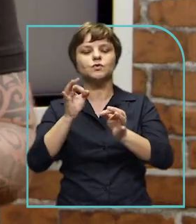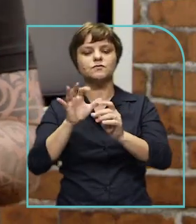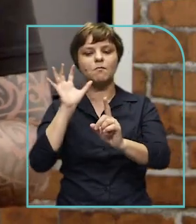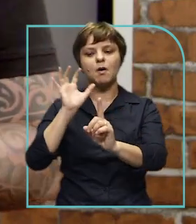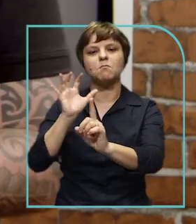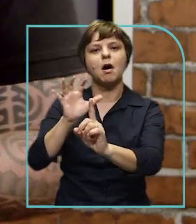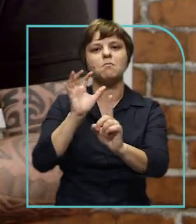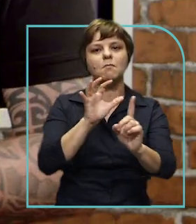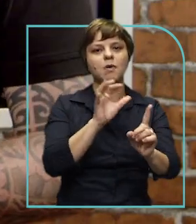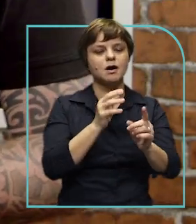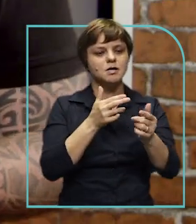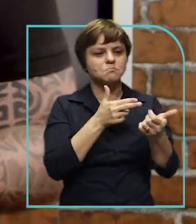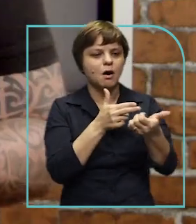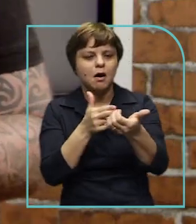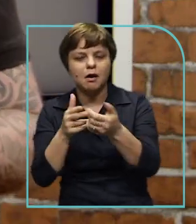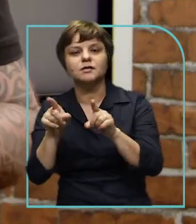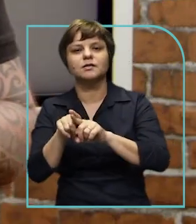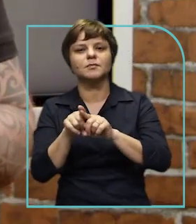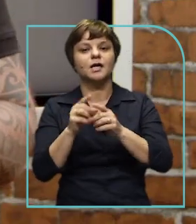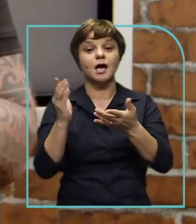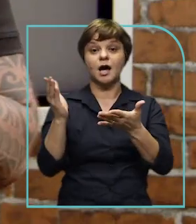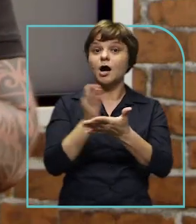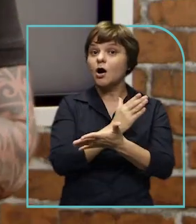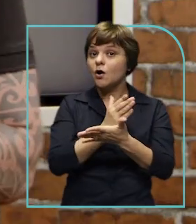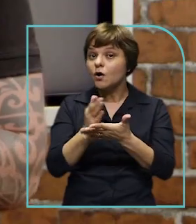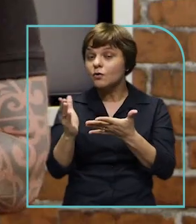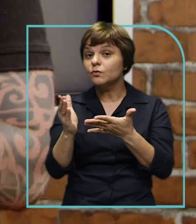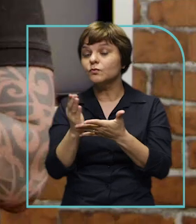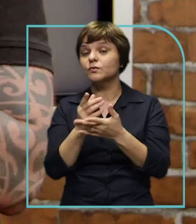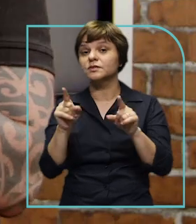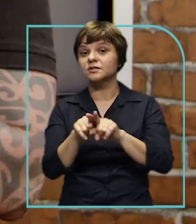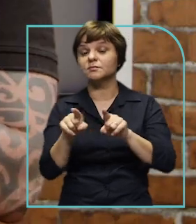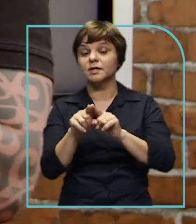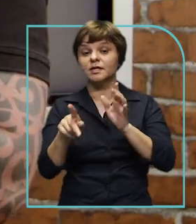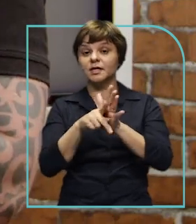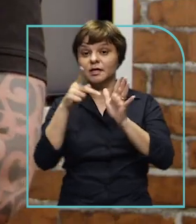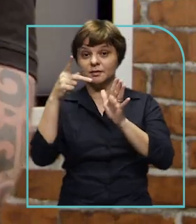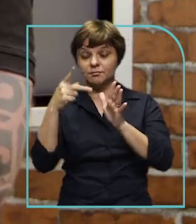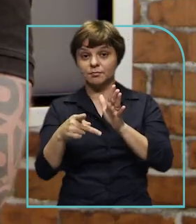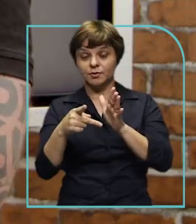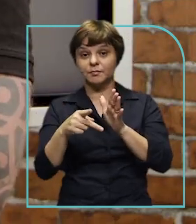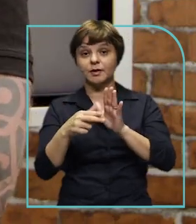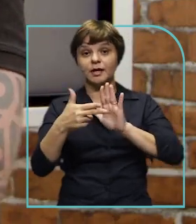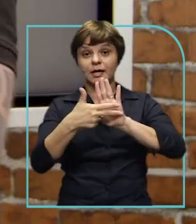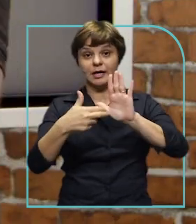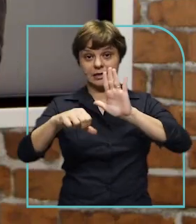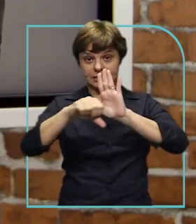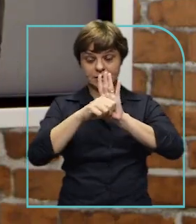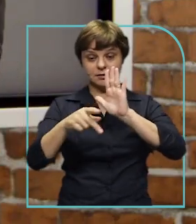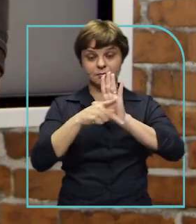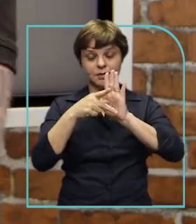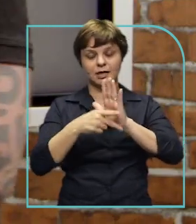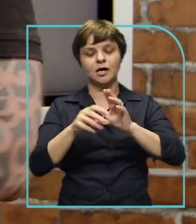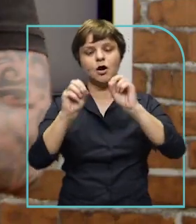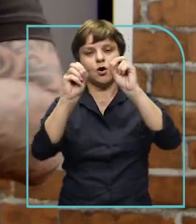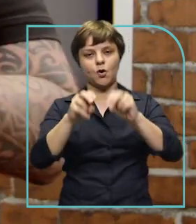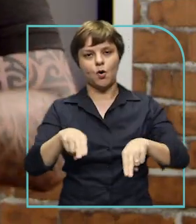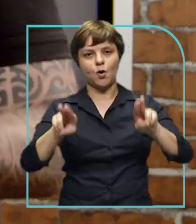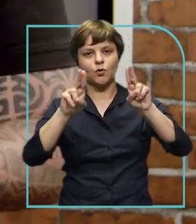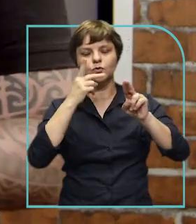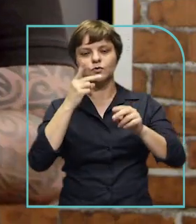foram perseguidas e que algumas questões que são consideradas crimes pela ONU,